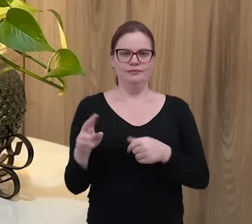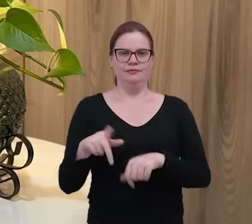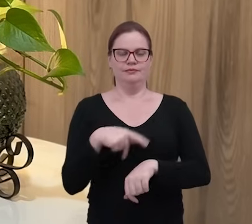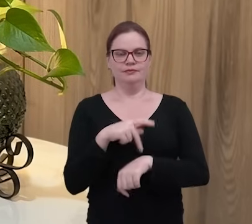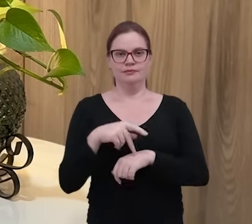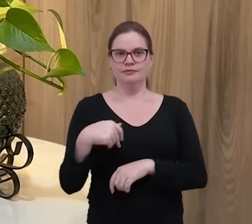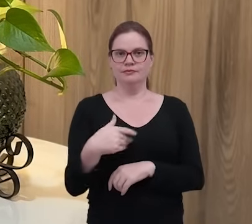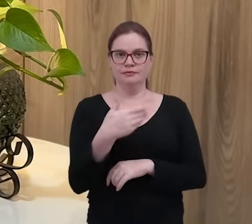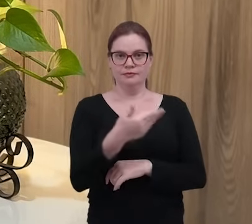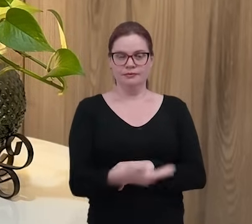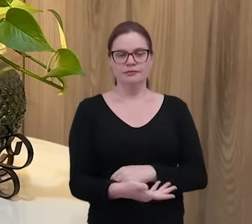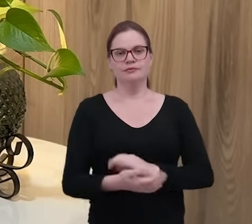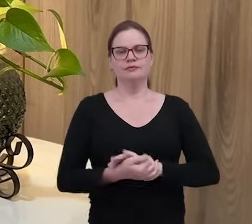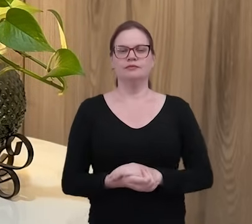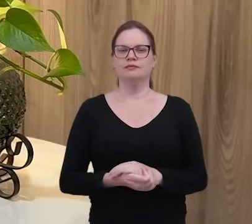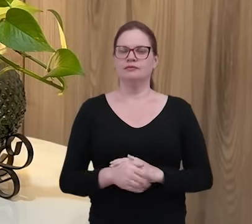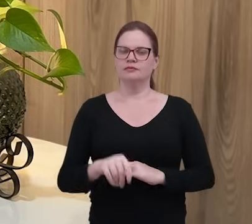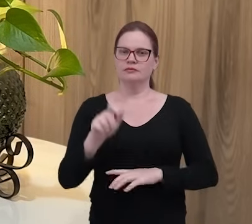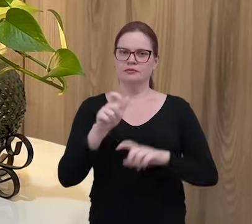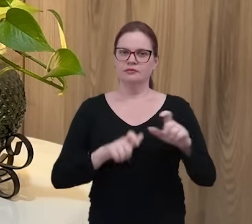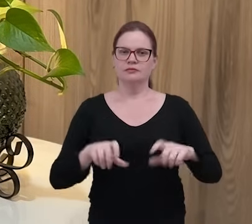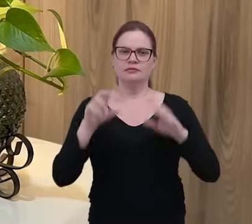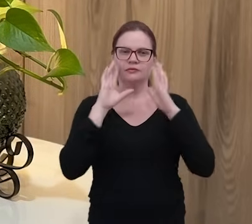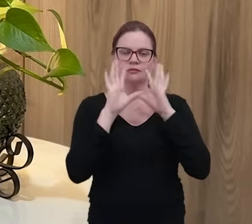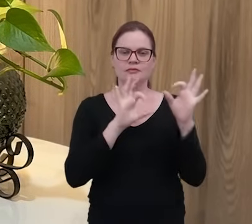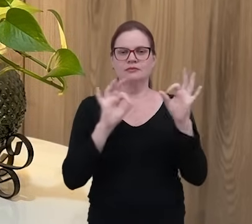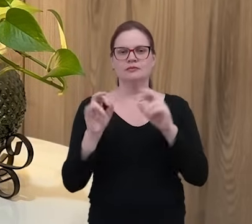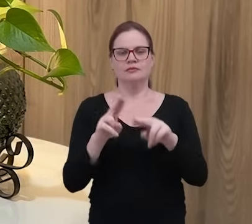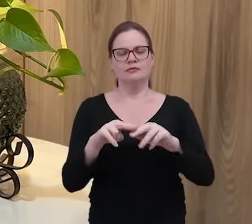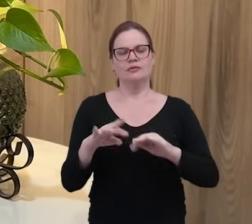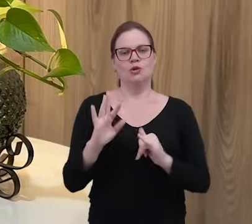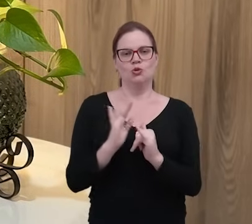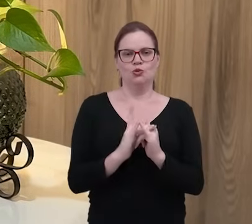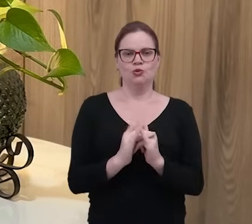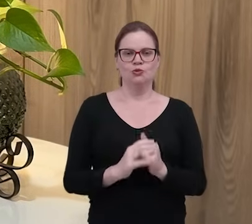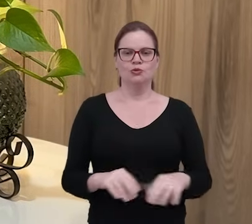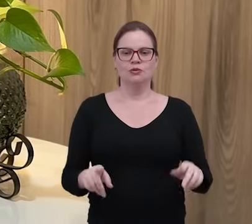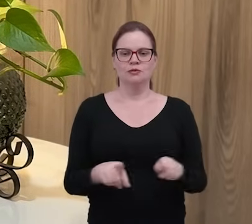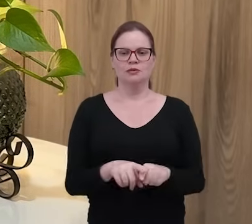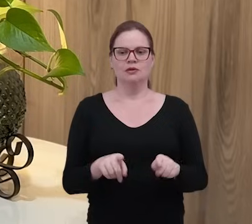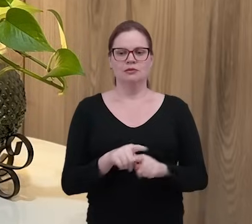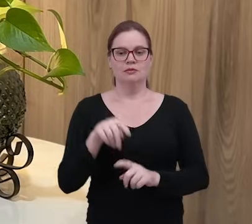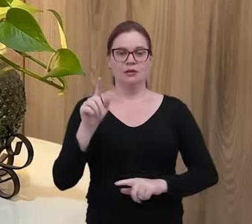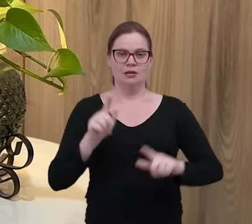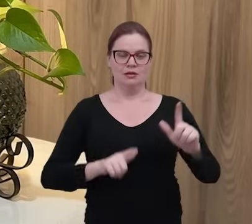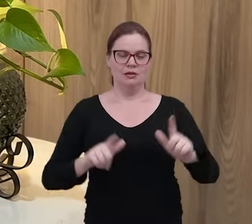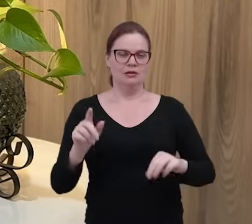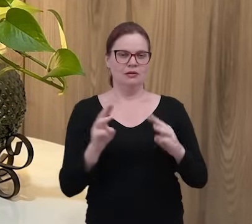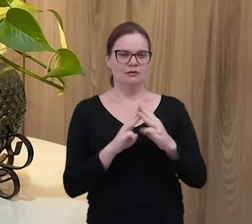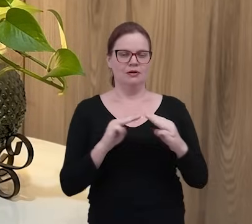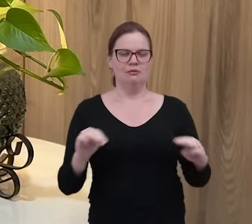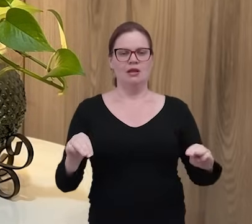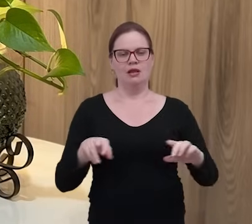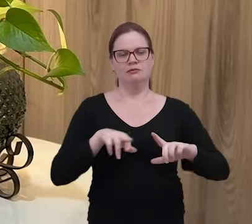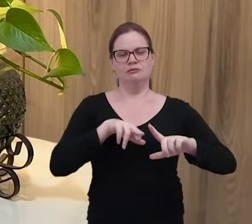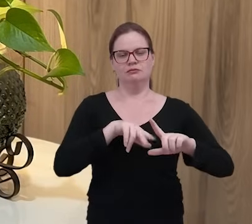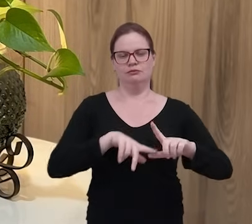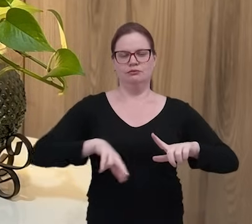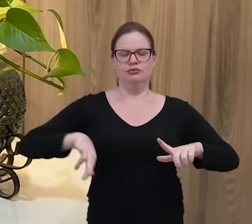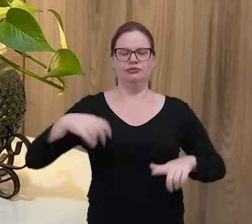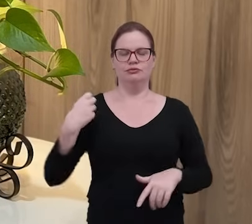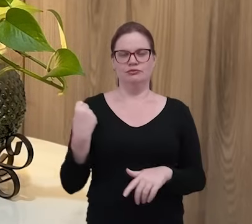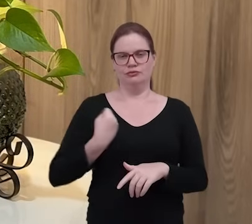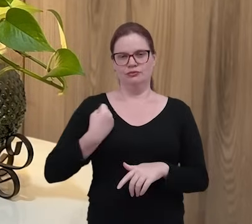exterior. Os nossos irmãos que estão nos ouvindo pelo YouTube, pela TV, pelas multiplataformas de transmissão da